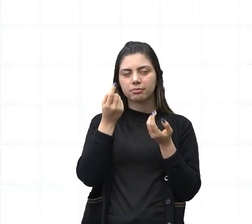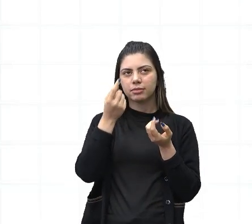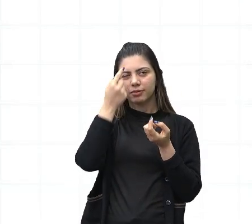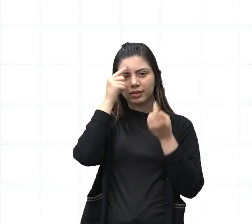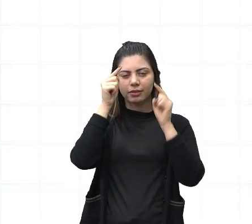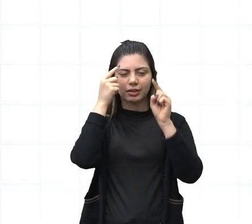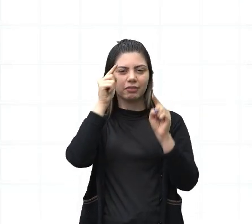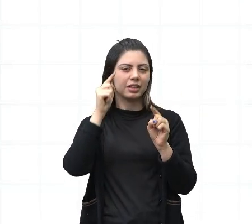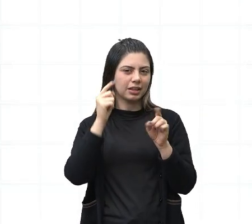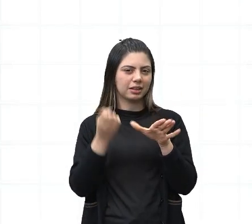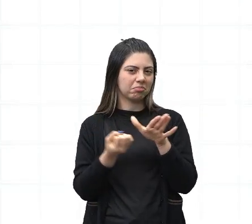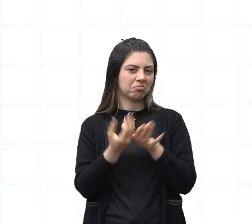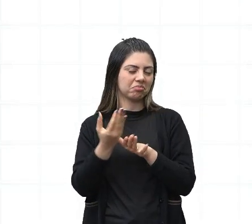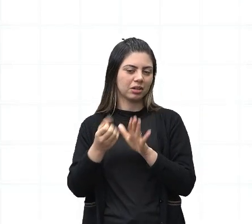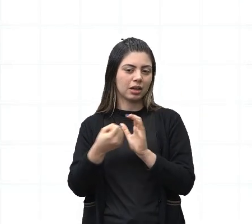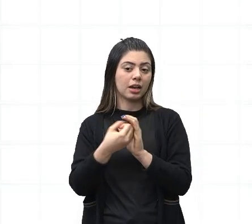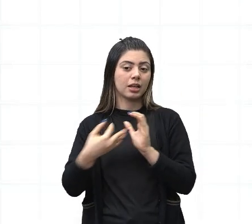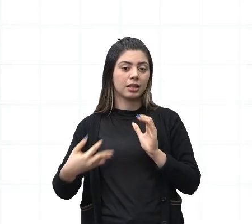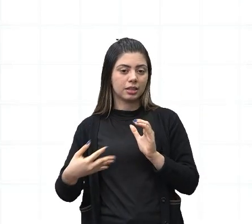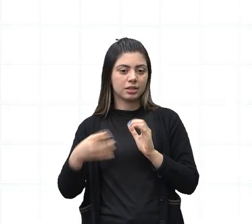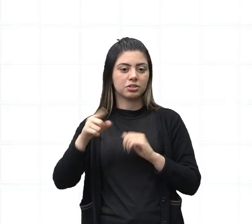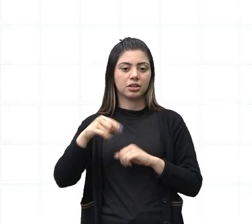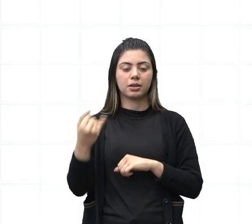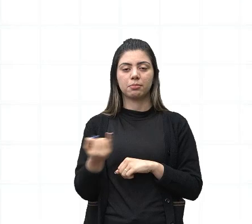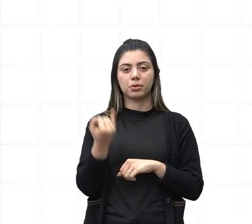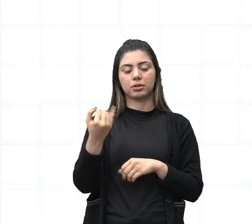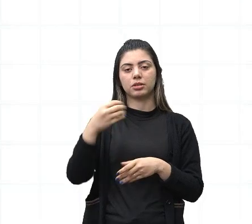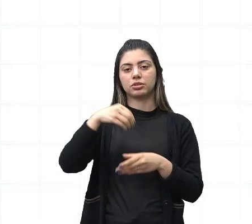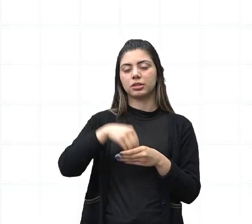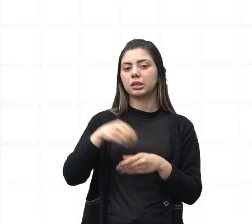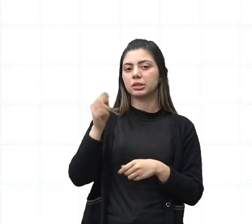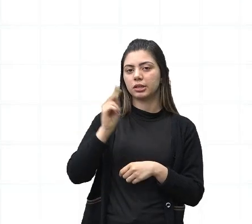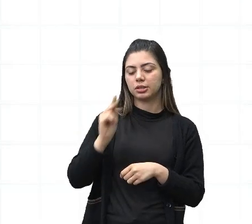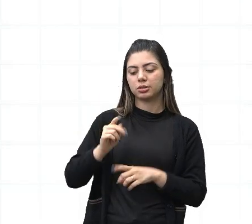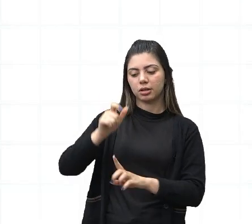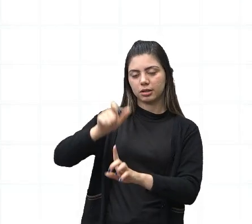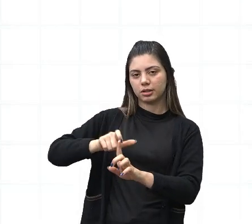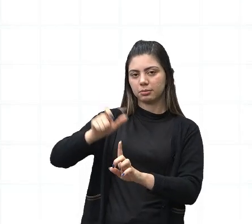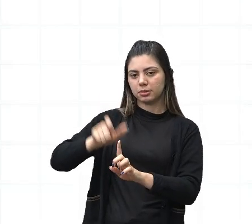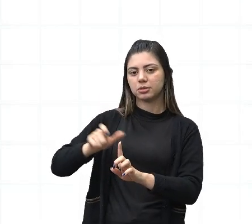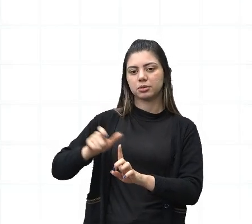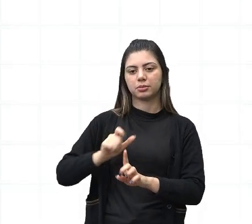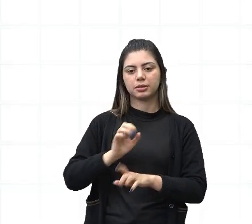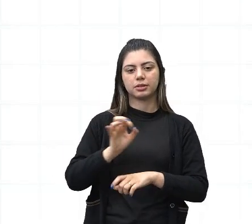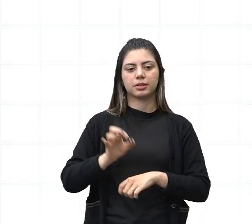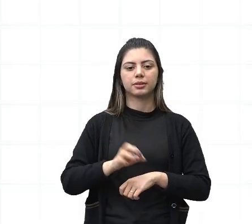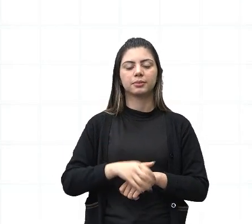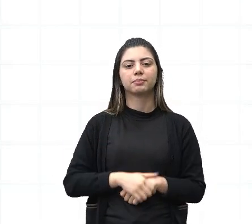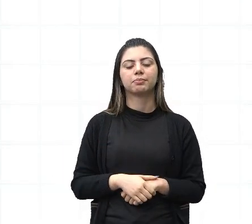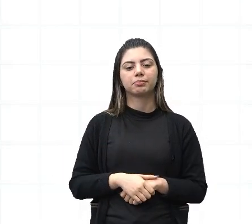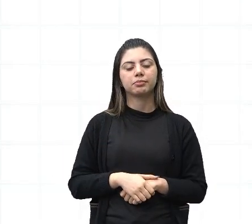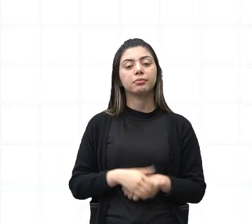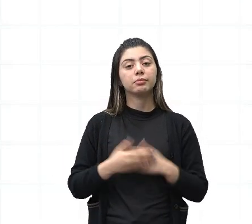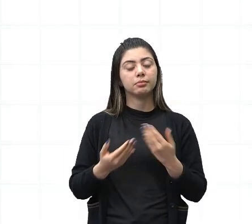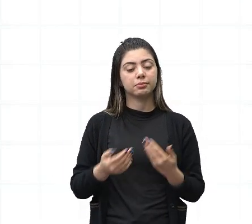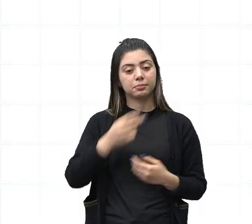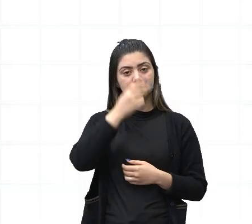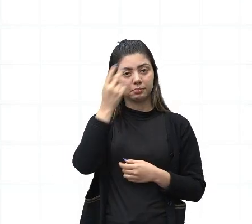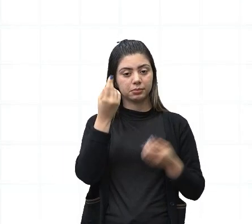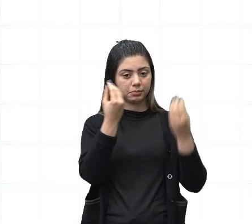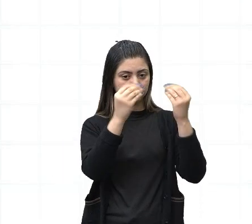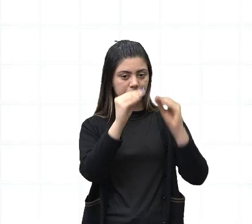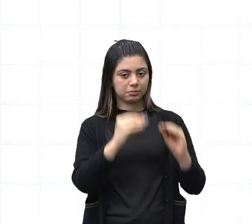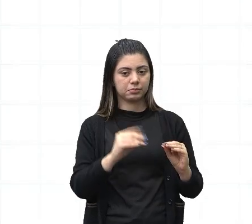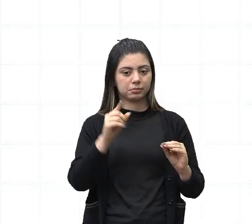elementos que ressaltam aspectos importantes para a compreensão do personagem. O maquiador é